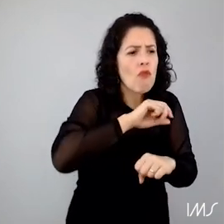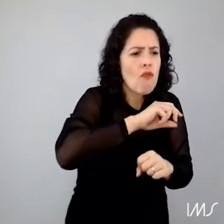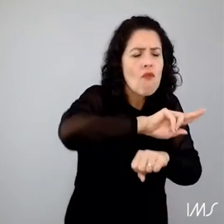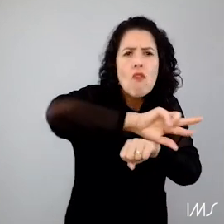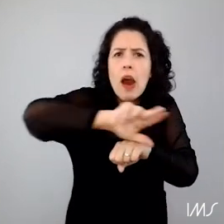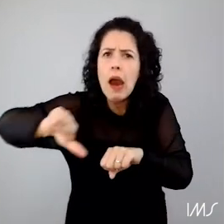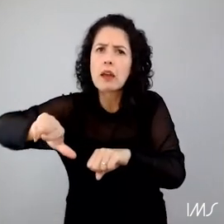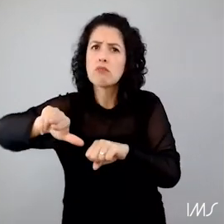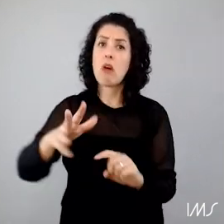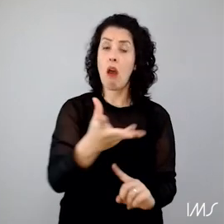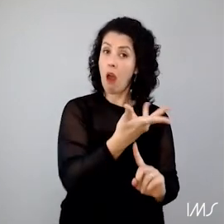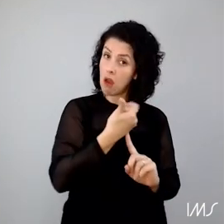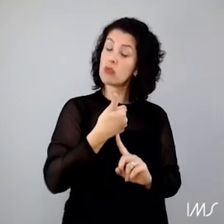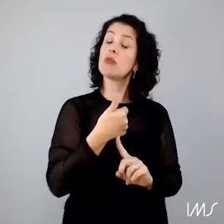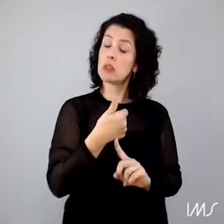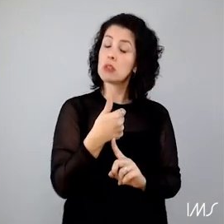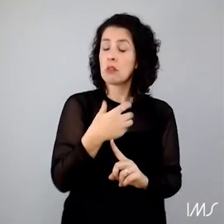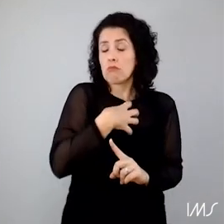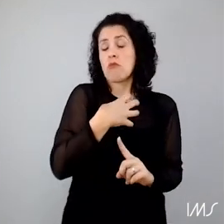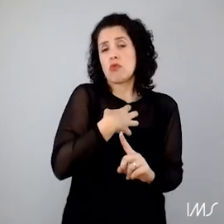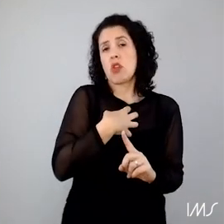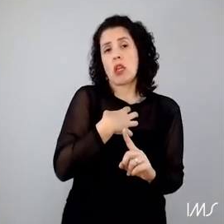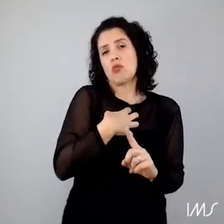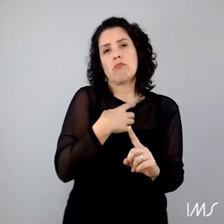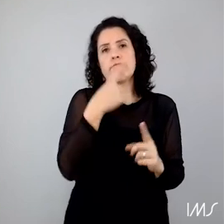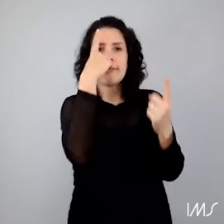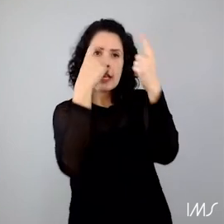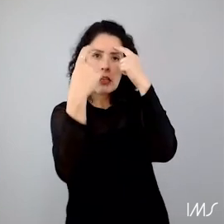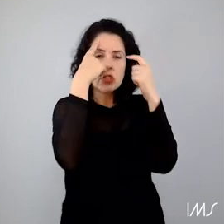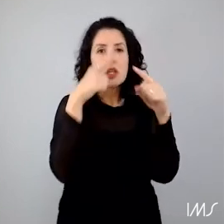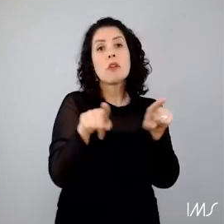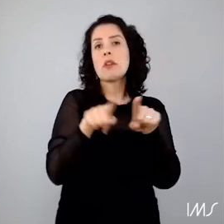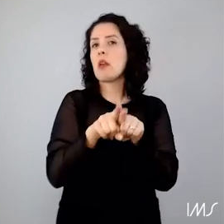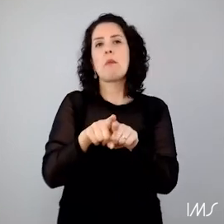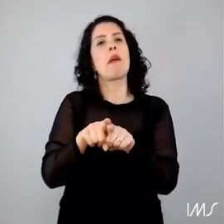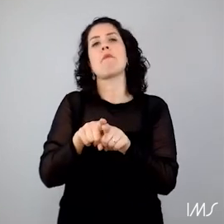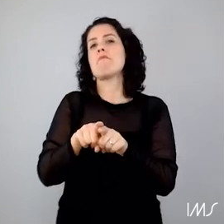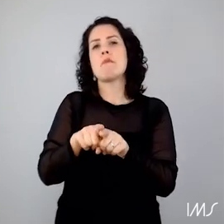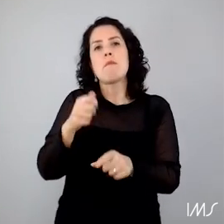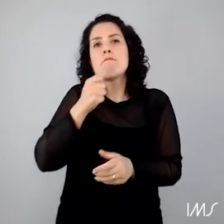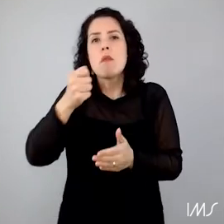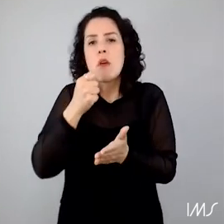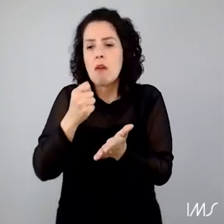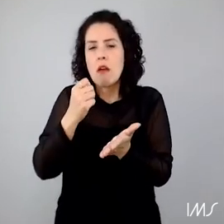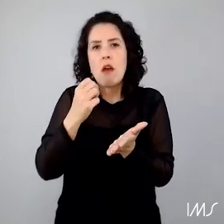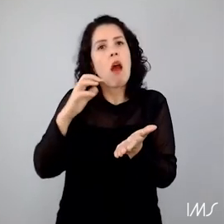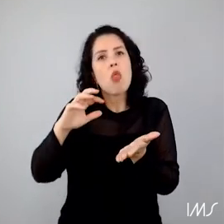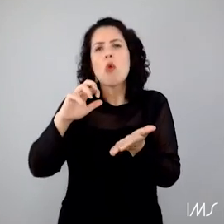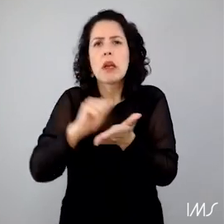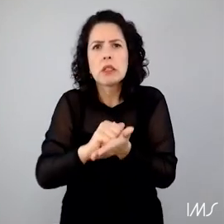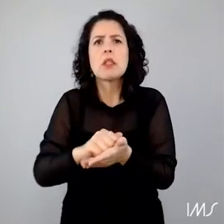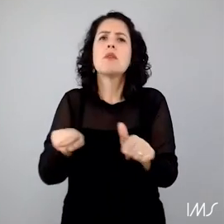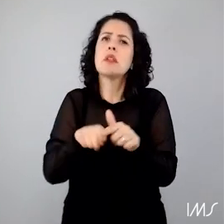a amadores, por mais que esse termo seja um termo difícil de ser trabalhado, aquilo que a gente denomina como universo da